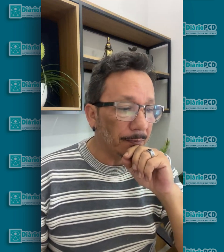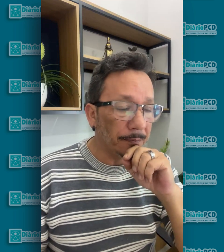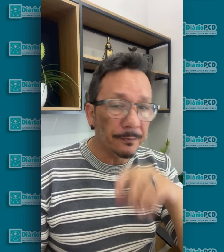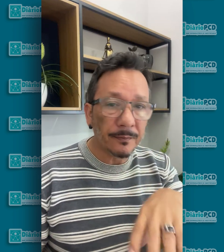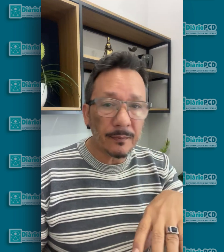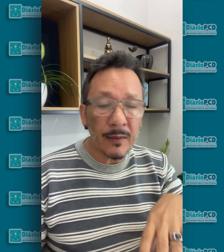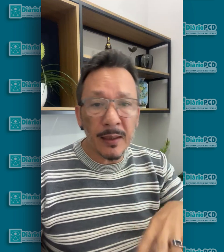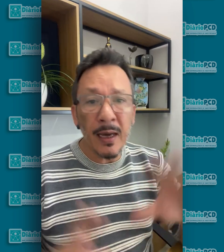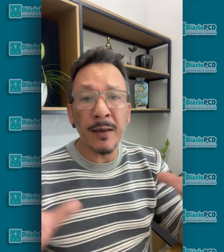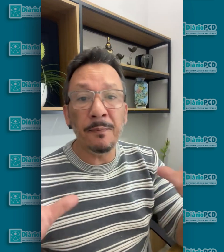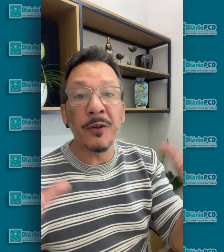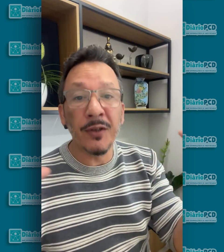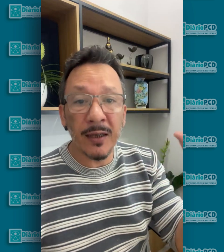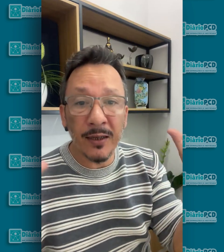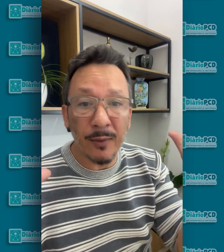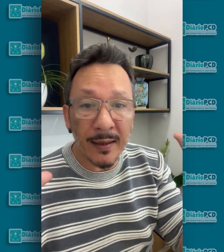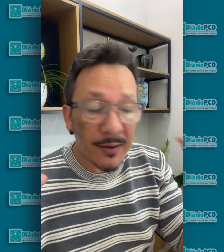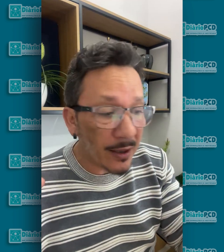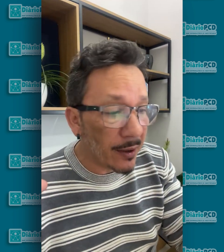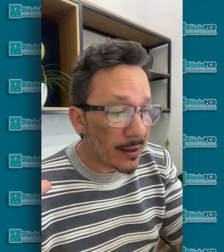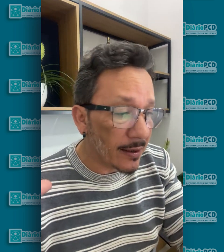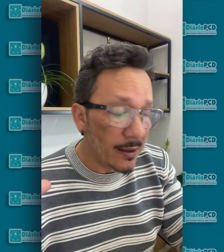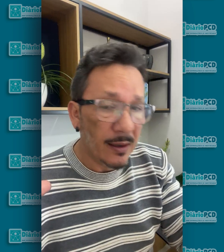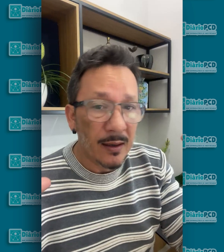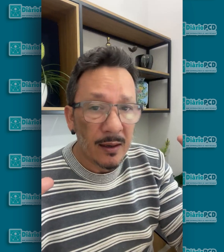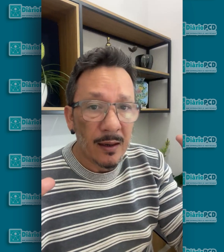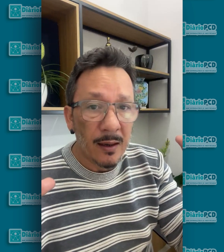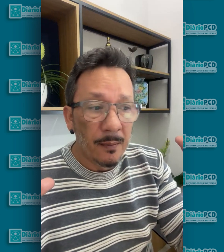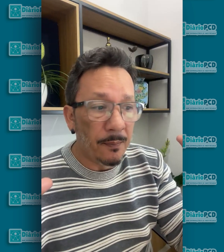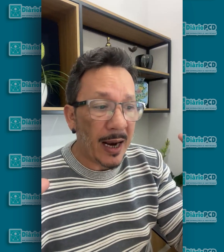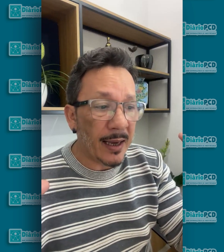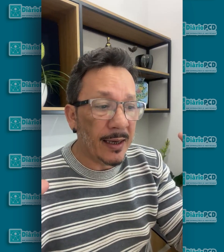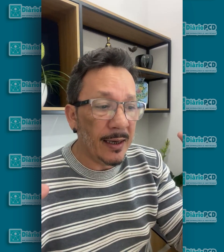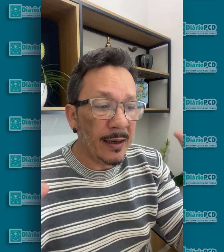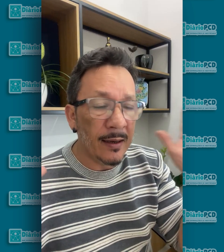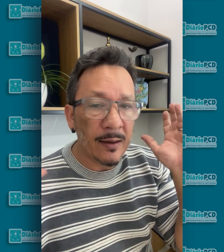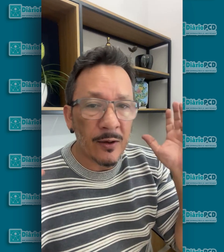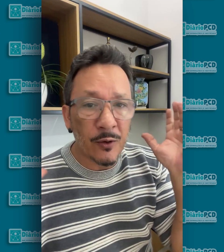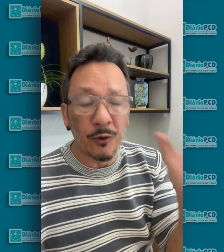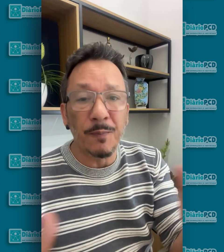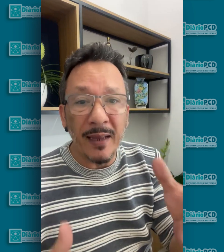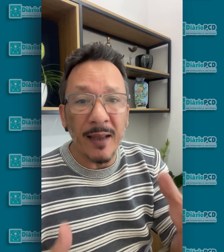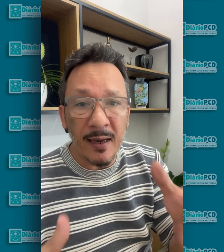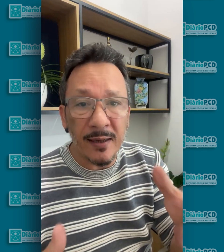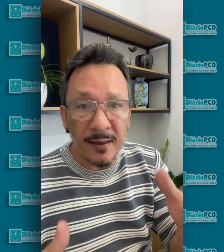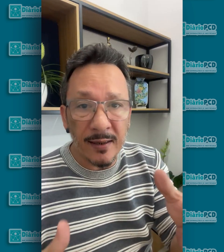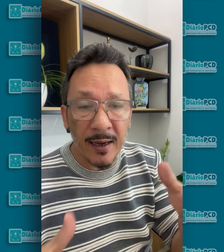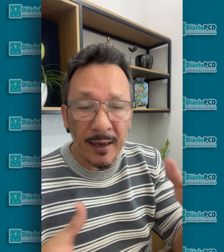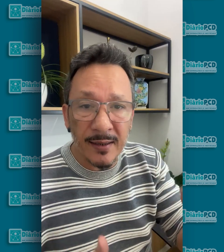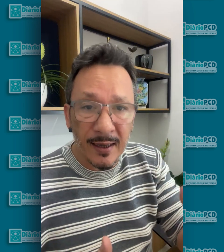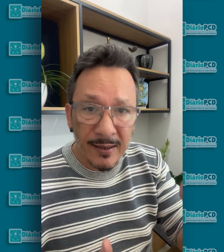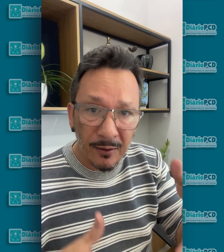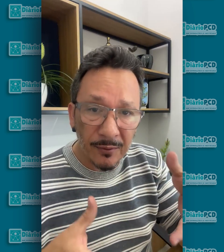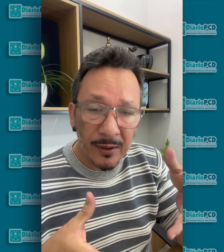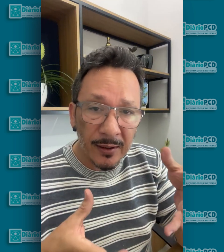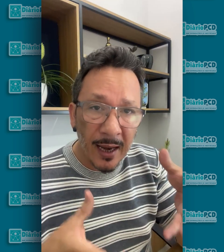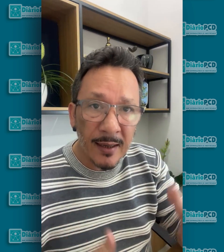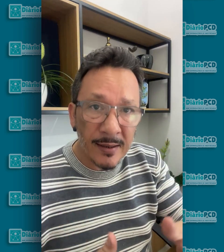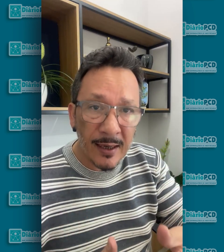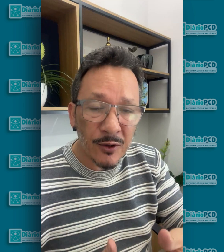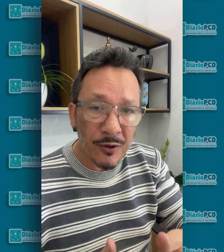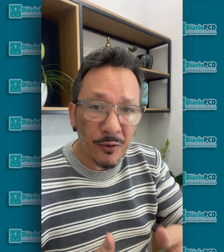filial. E aí pedia-se no mandato de segurança para que suspendesse-se a